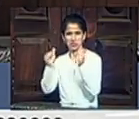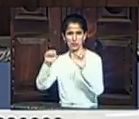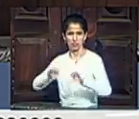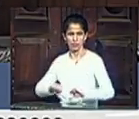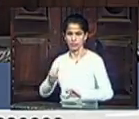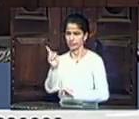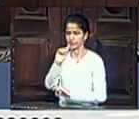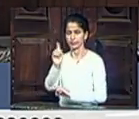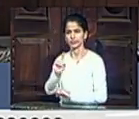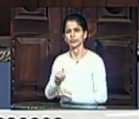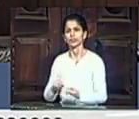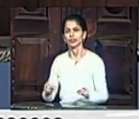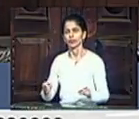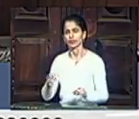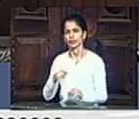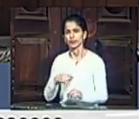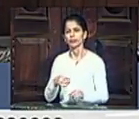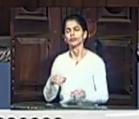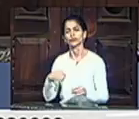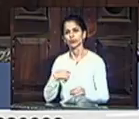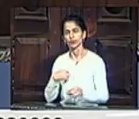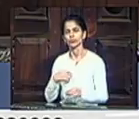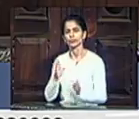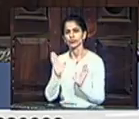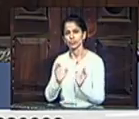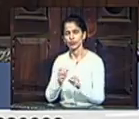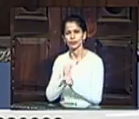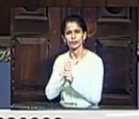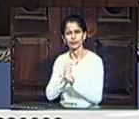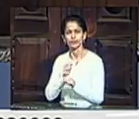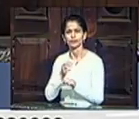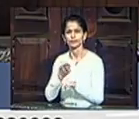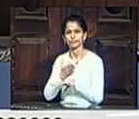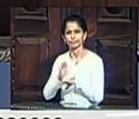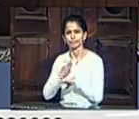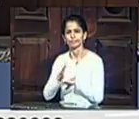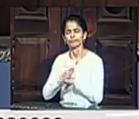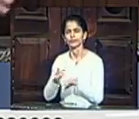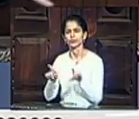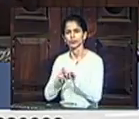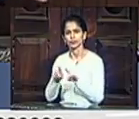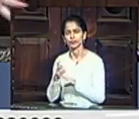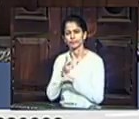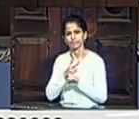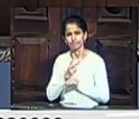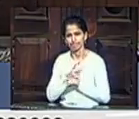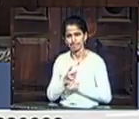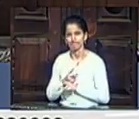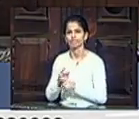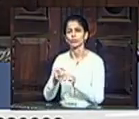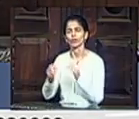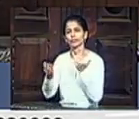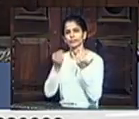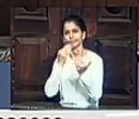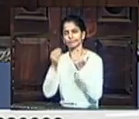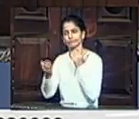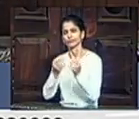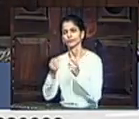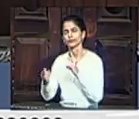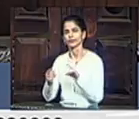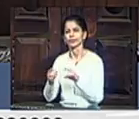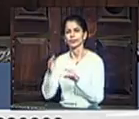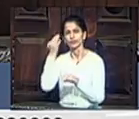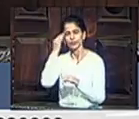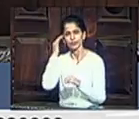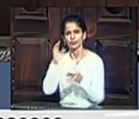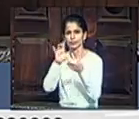para modestamente trazer com a minha experiência parlamentar, buscar um mínimo de entendimento entre nós. Porque não